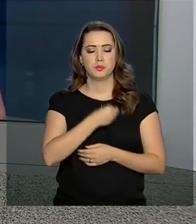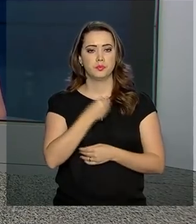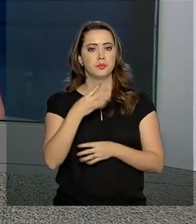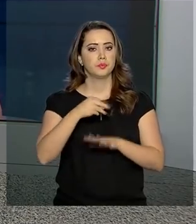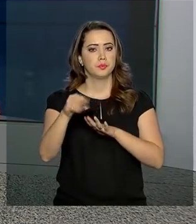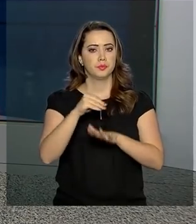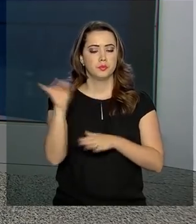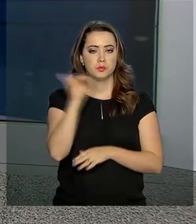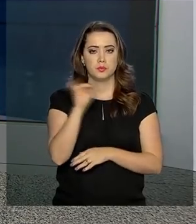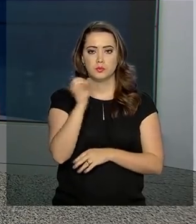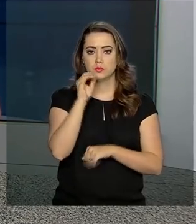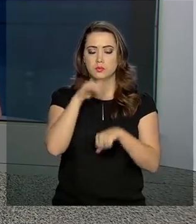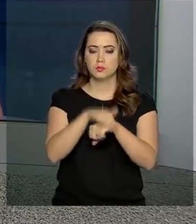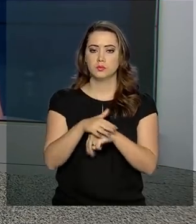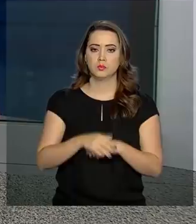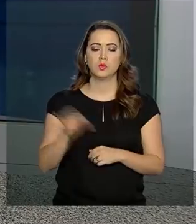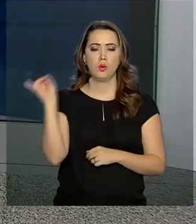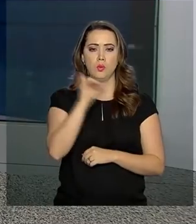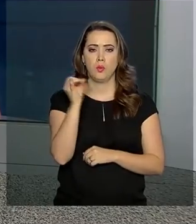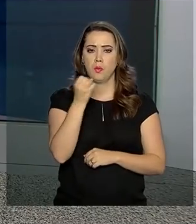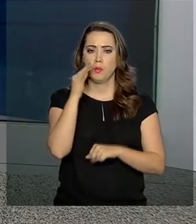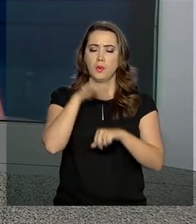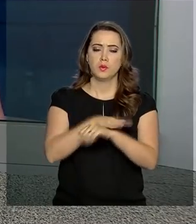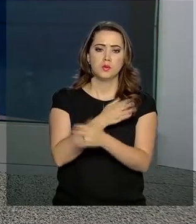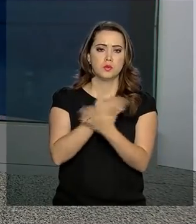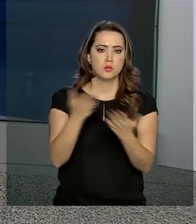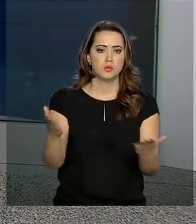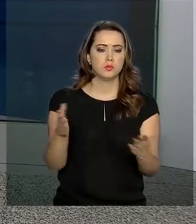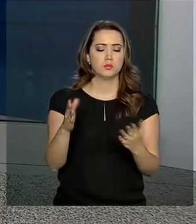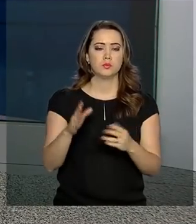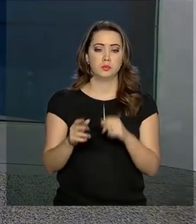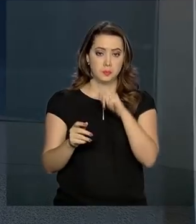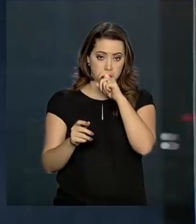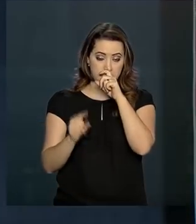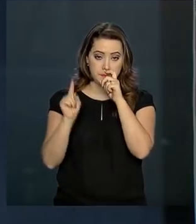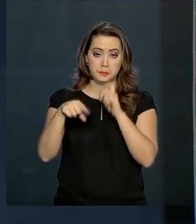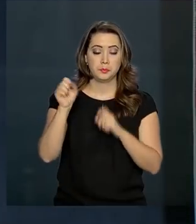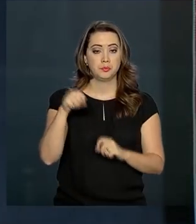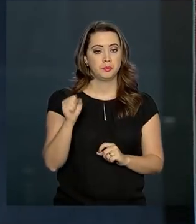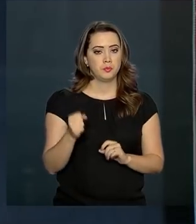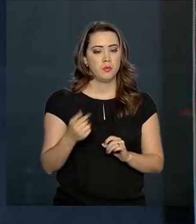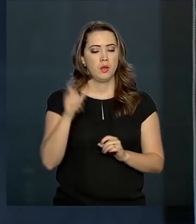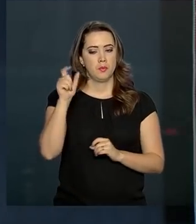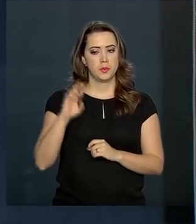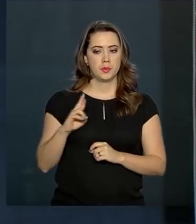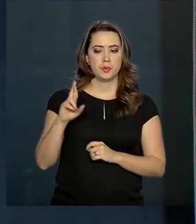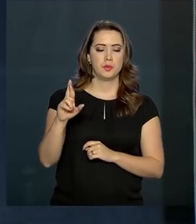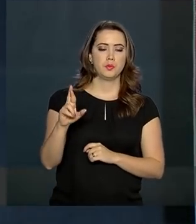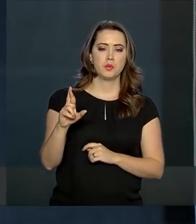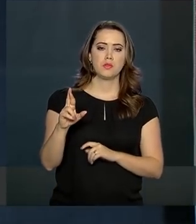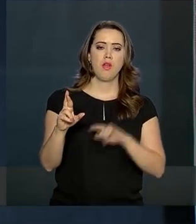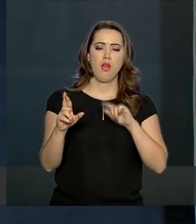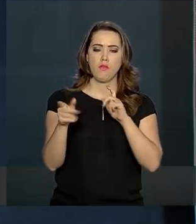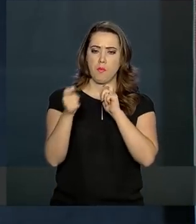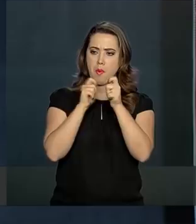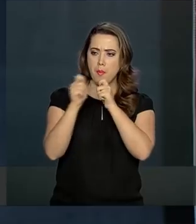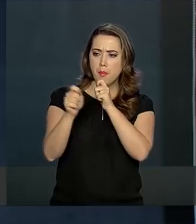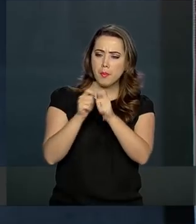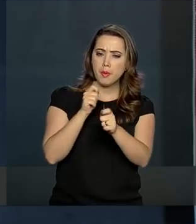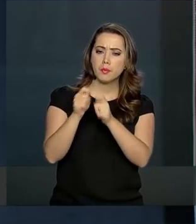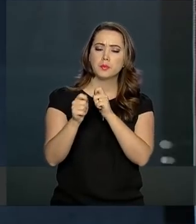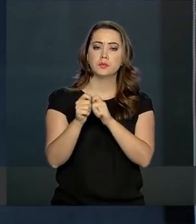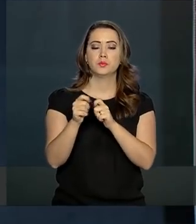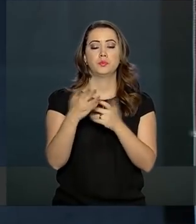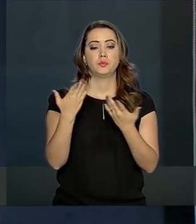Daniele, boa noite. Oi, Alessandra. Boa noite para você, boa noite a todos. É isso mesmo. O porta-voz da Presidência da República, Otávio do